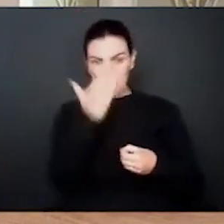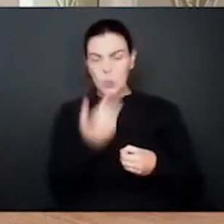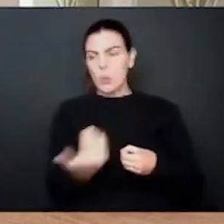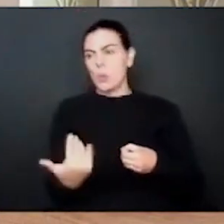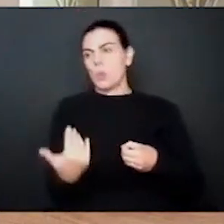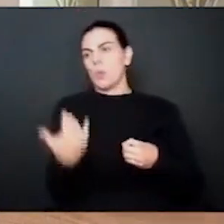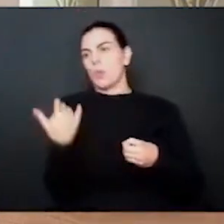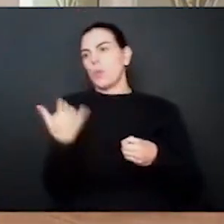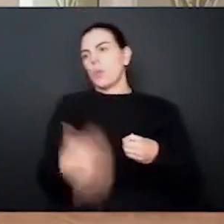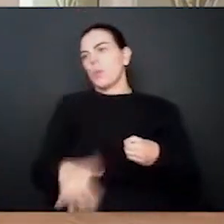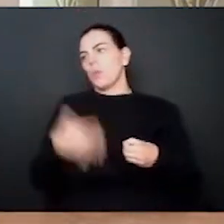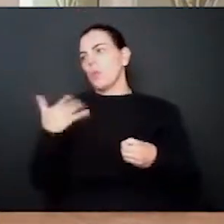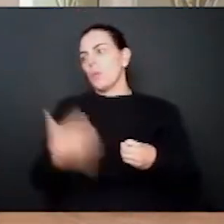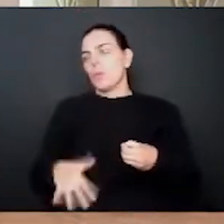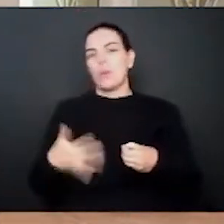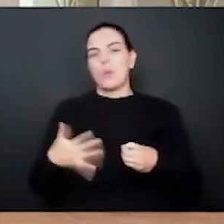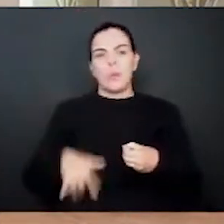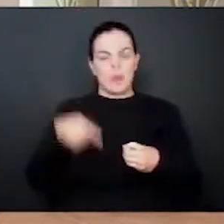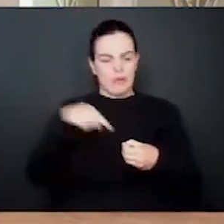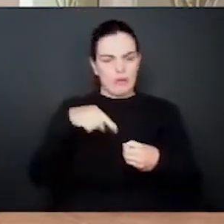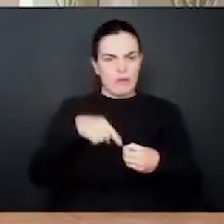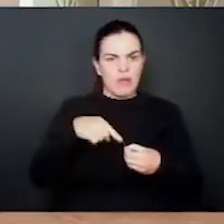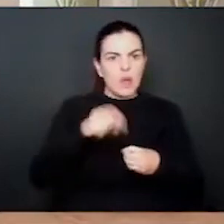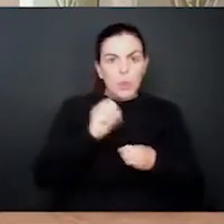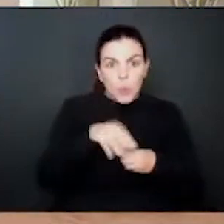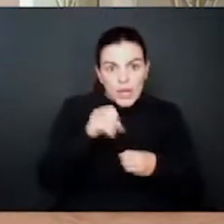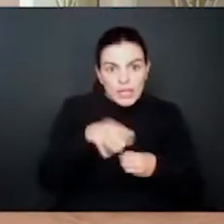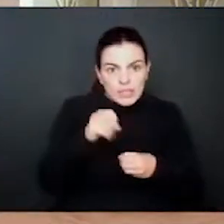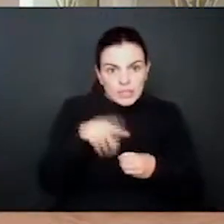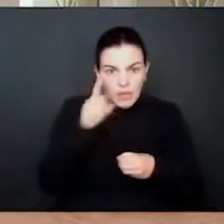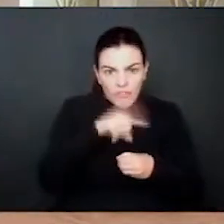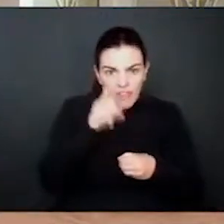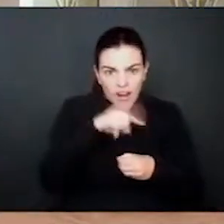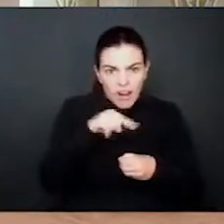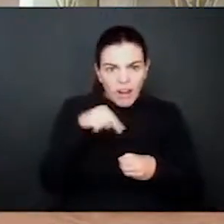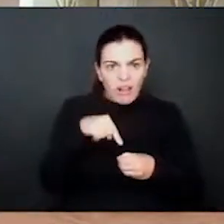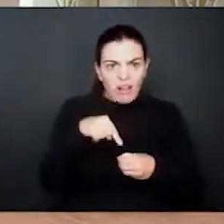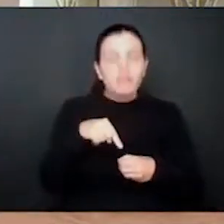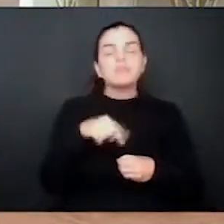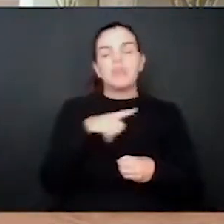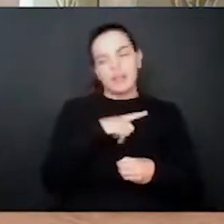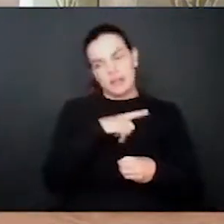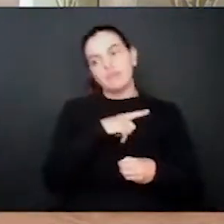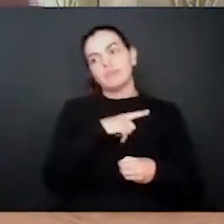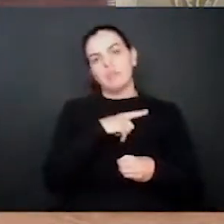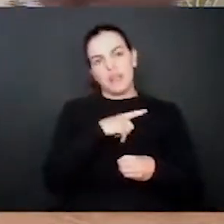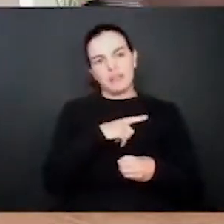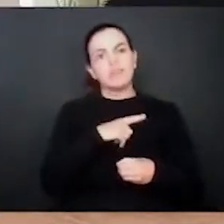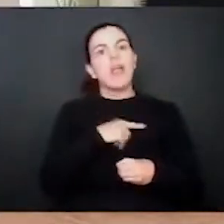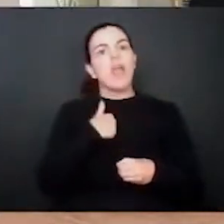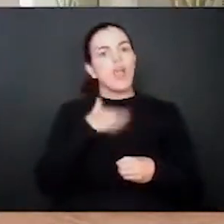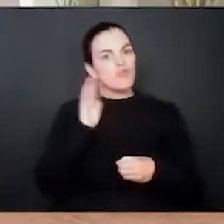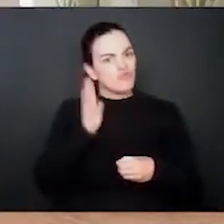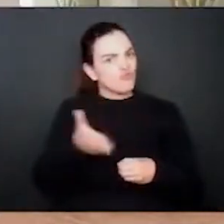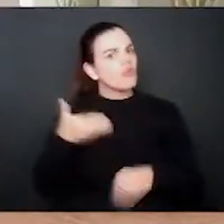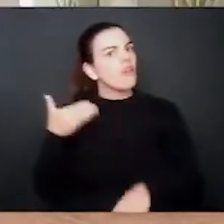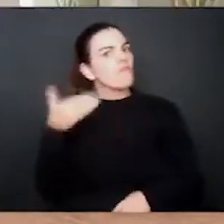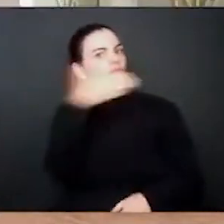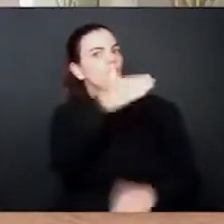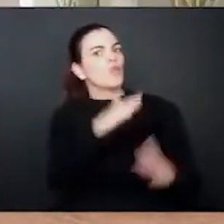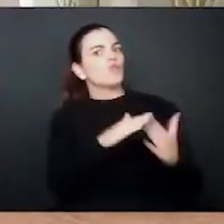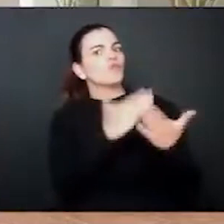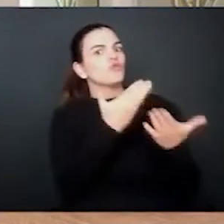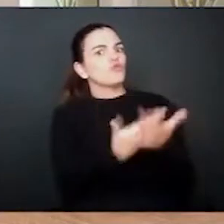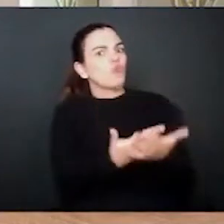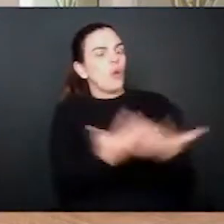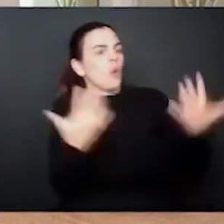educação é falha. É falha, sim. Já fui visitar várias escolas que às vezes dá até um susto de ver aquilo, faltando equipamentos, faltando uma